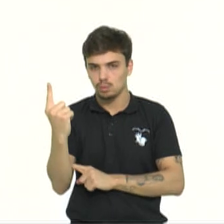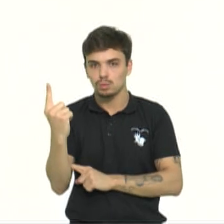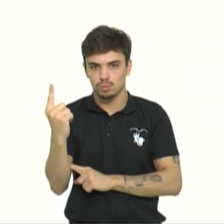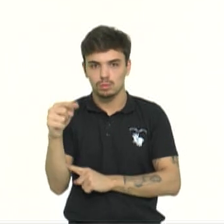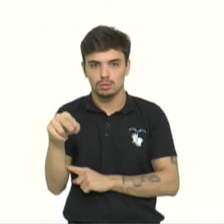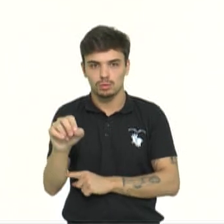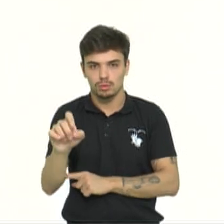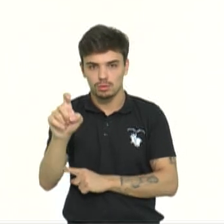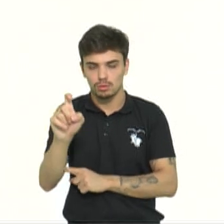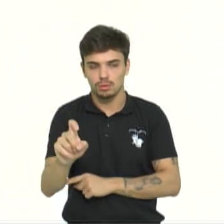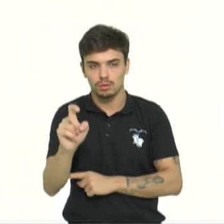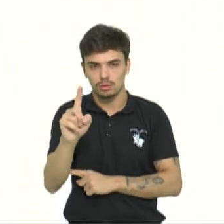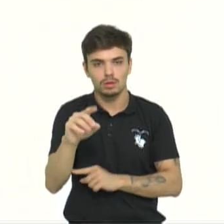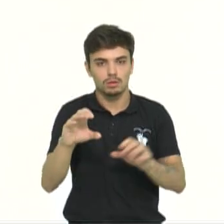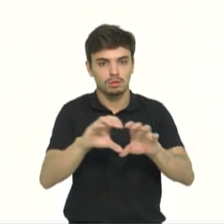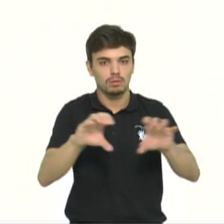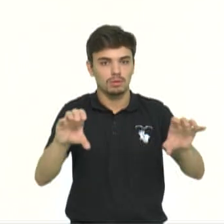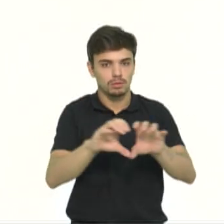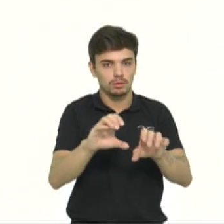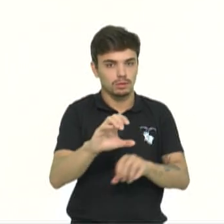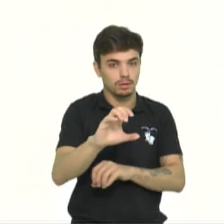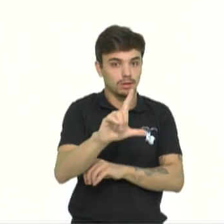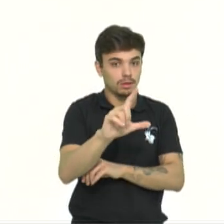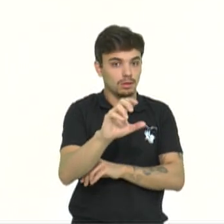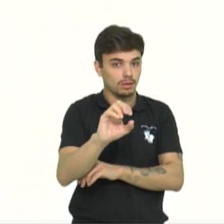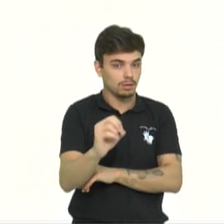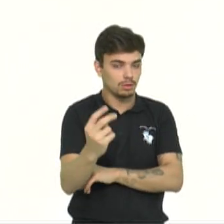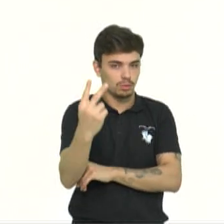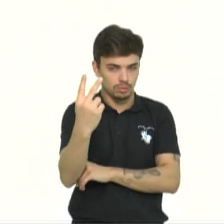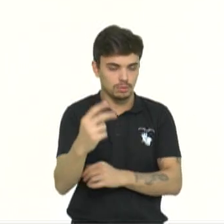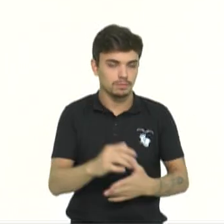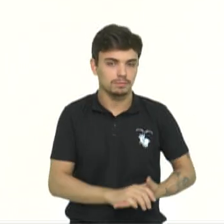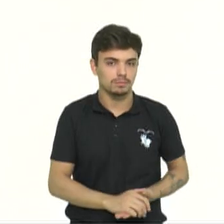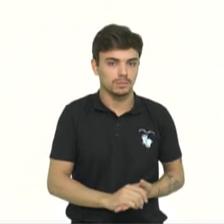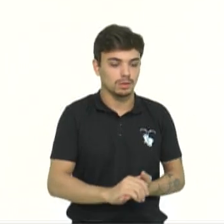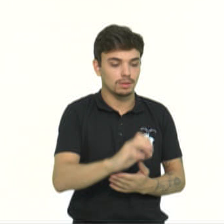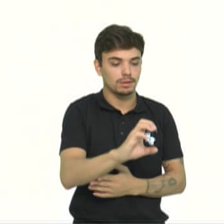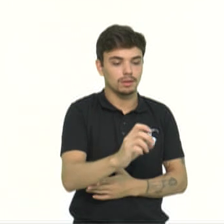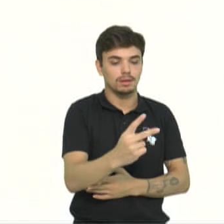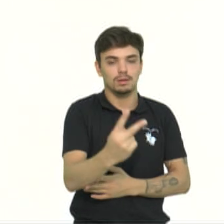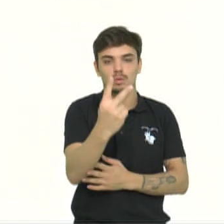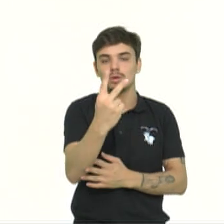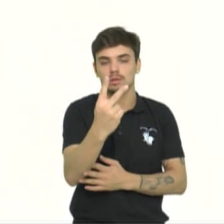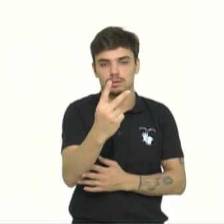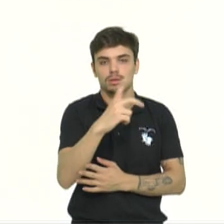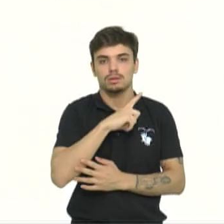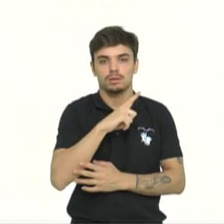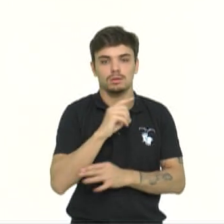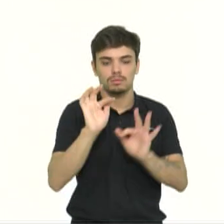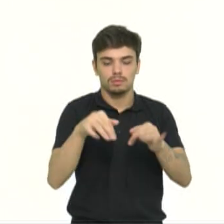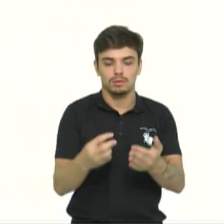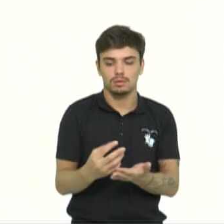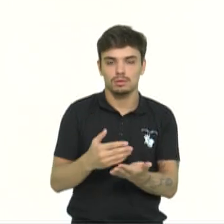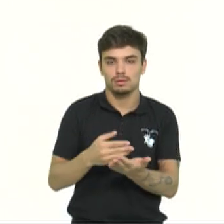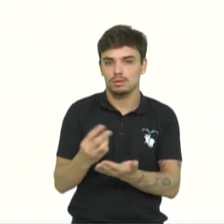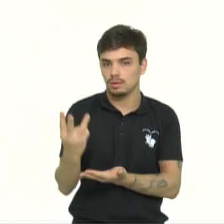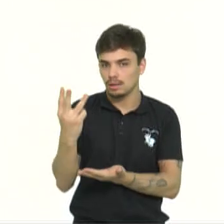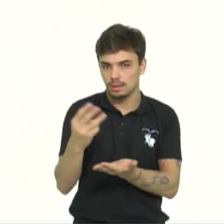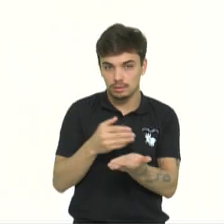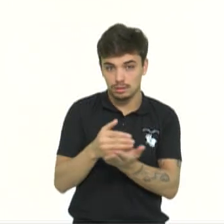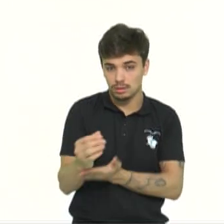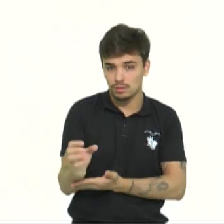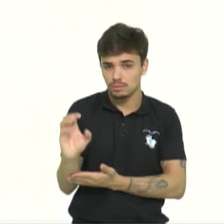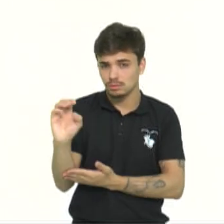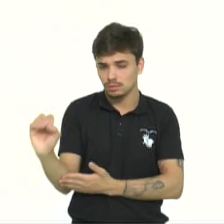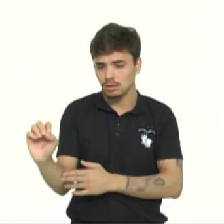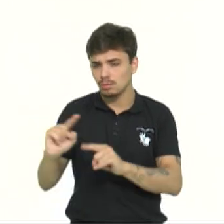ser o coeficiente do Cl2. Já lá no Cl2, o delta NOx dele, final 3, inicial 0, mas